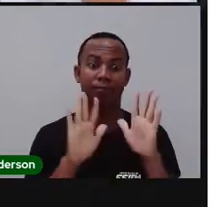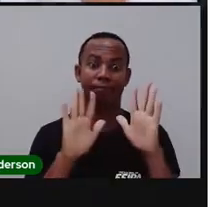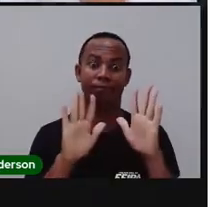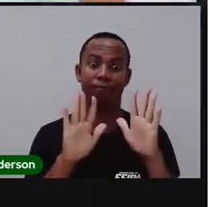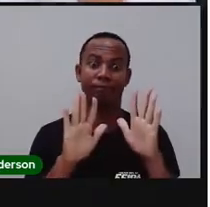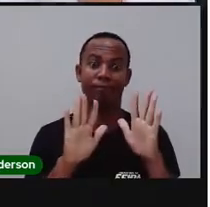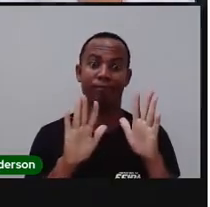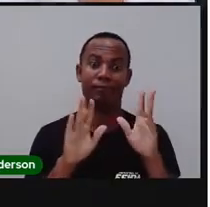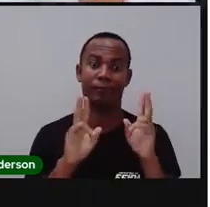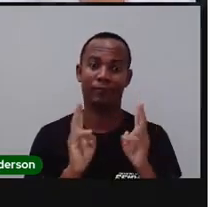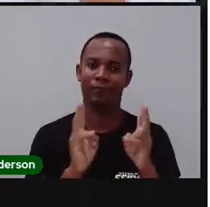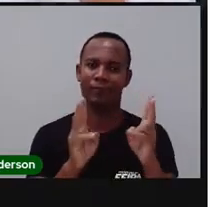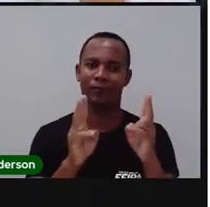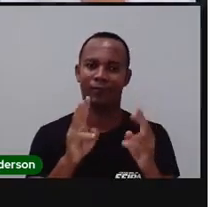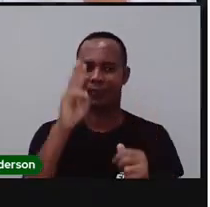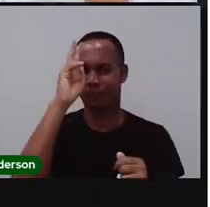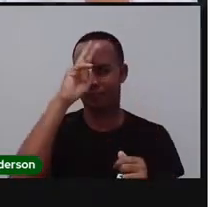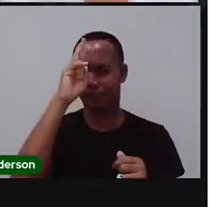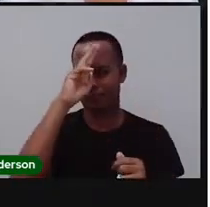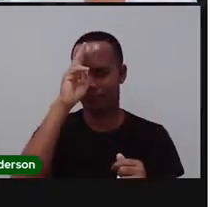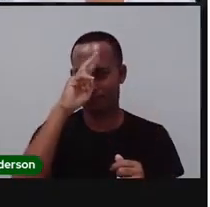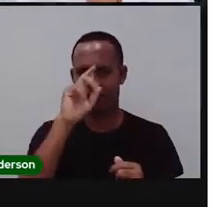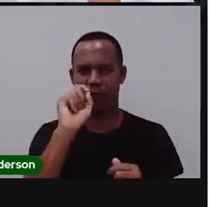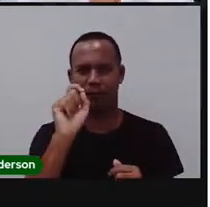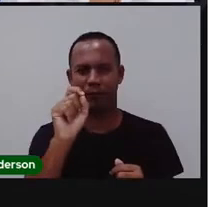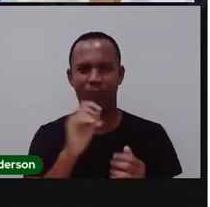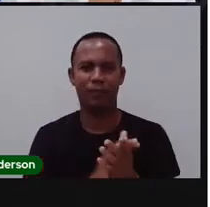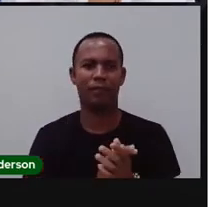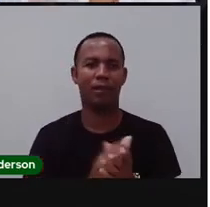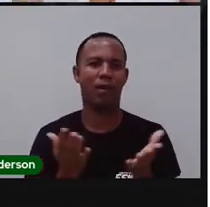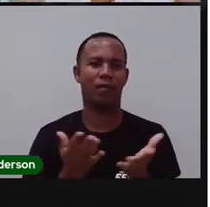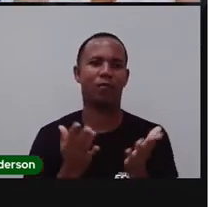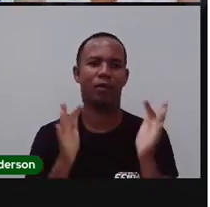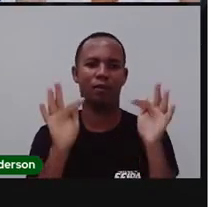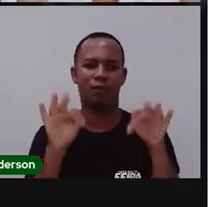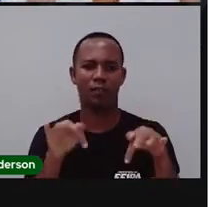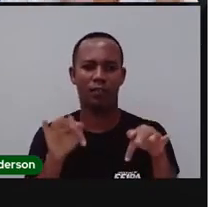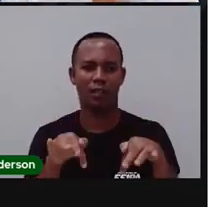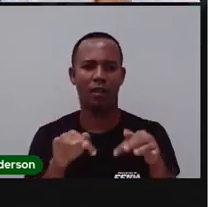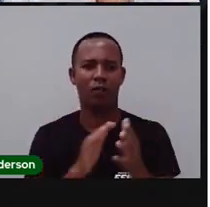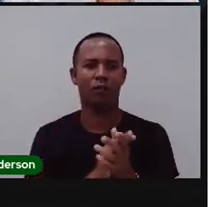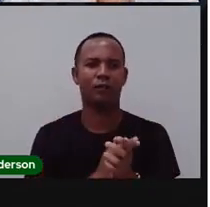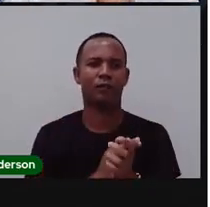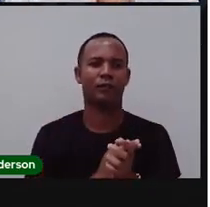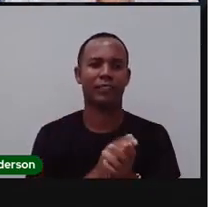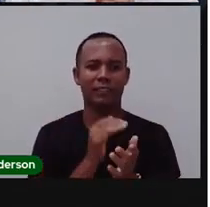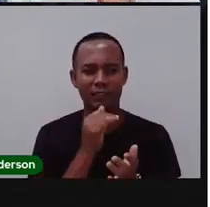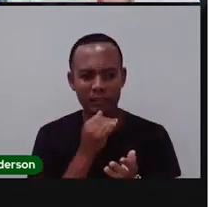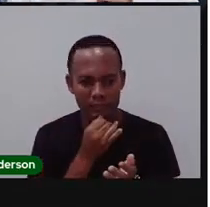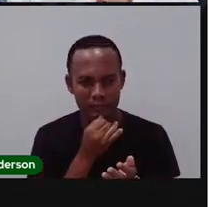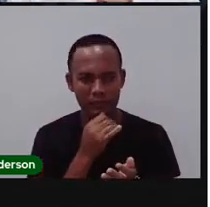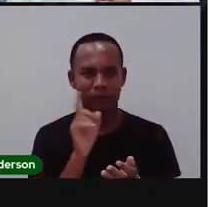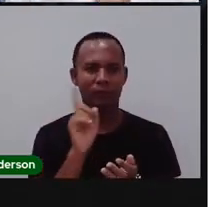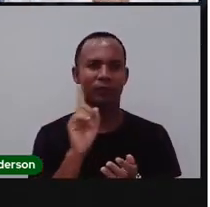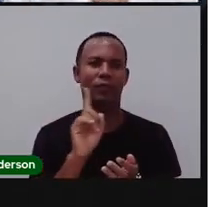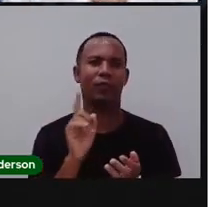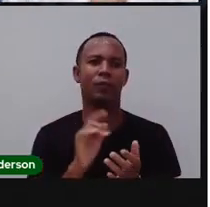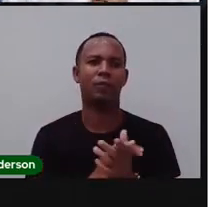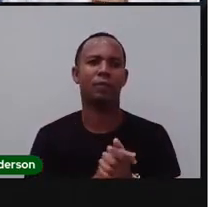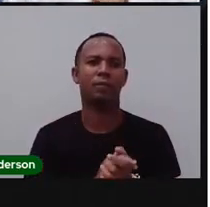Mais uma vez, chegamos ao final. Não chorem, não fiquem tristes, tá?